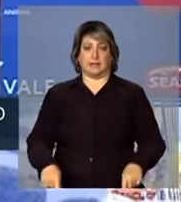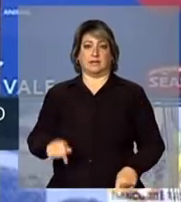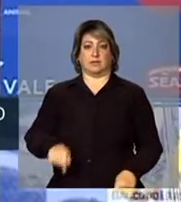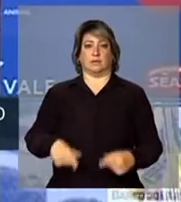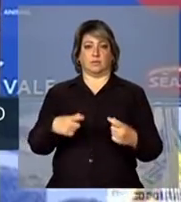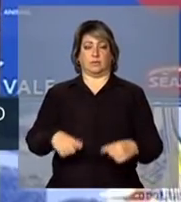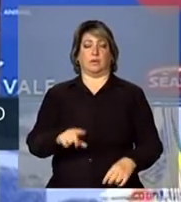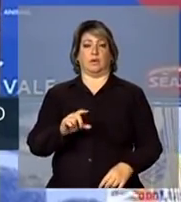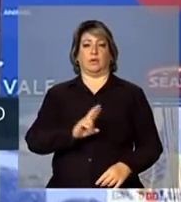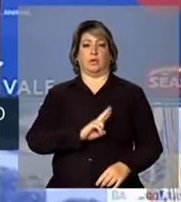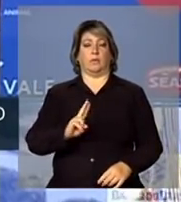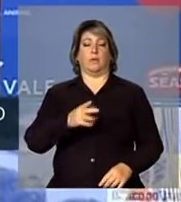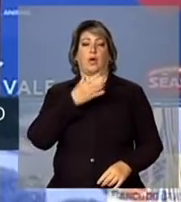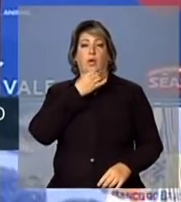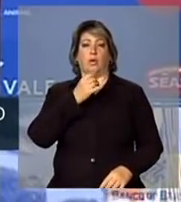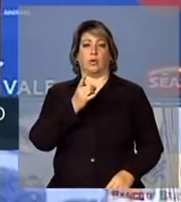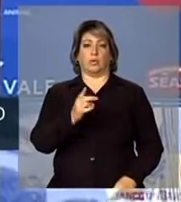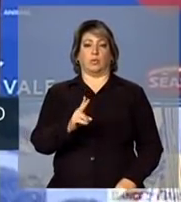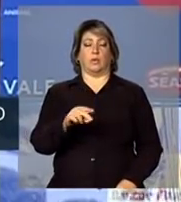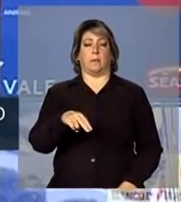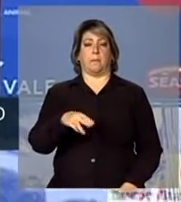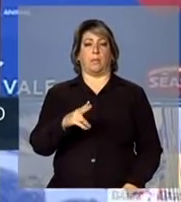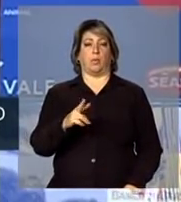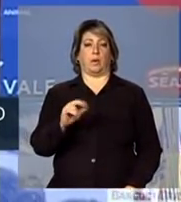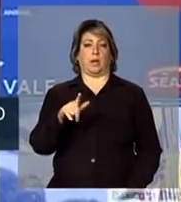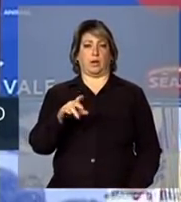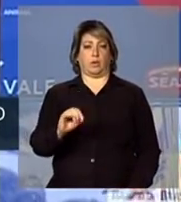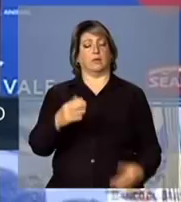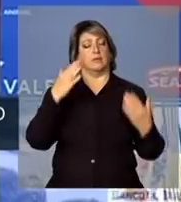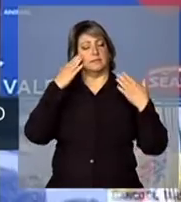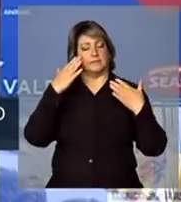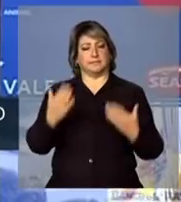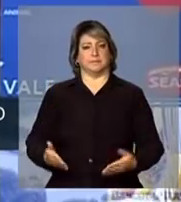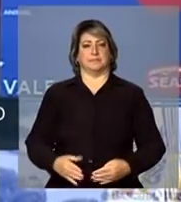Murilo Ferreira. É dia de agradecimento